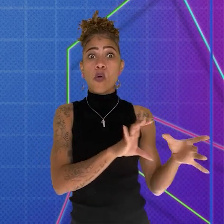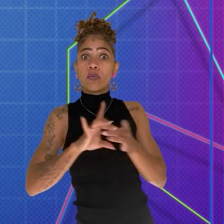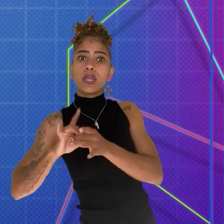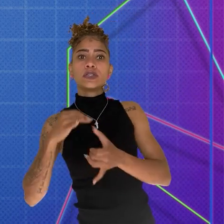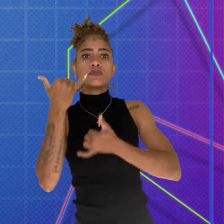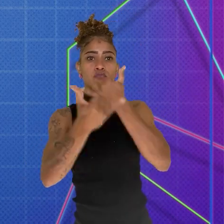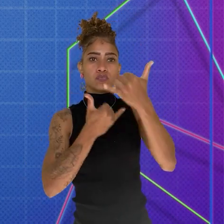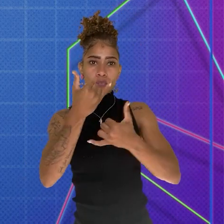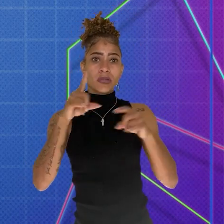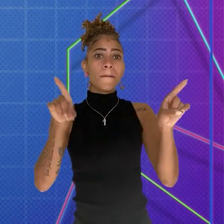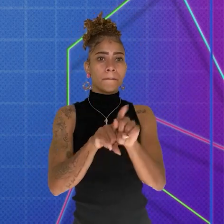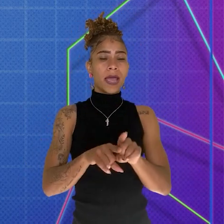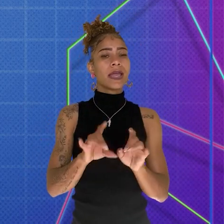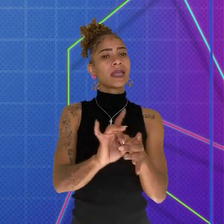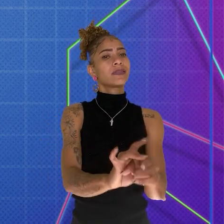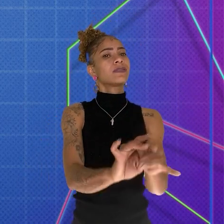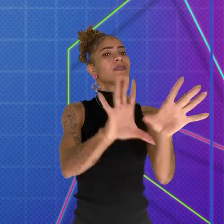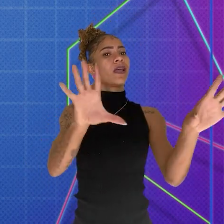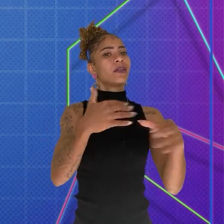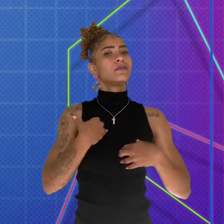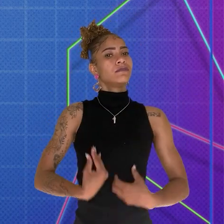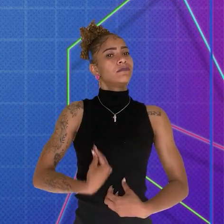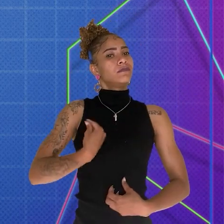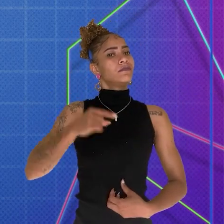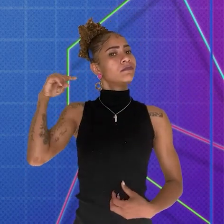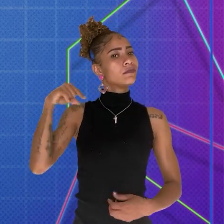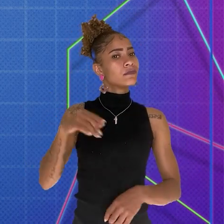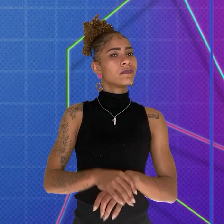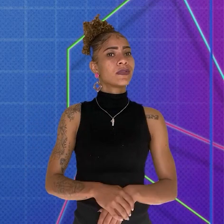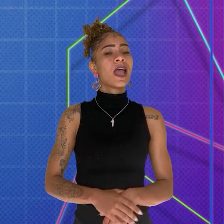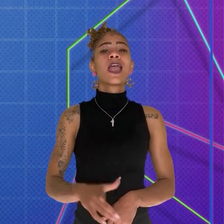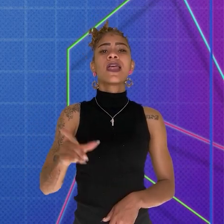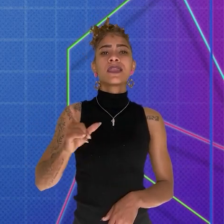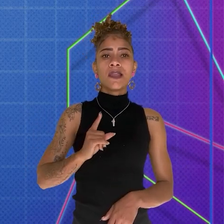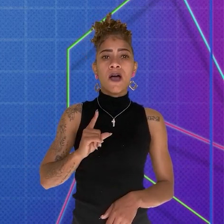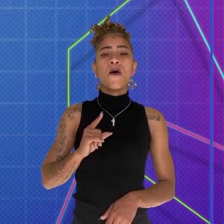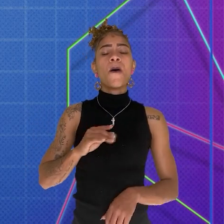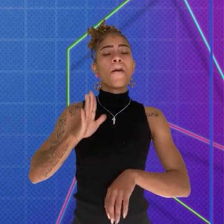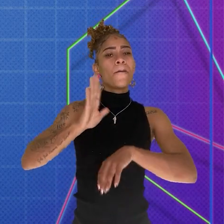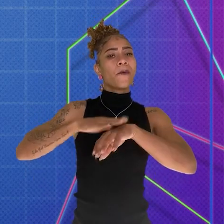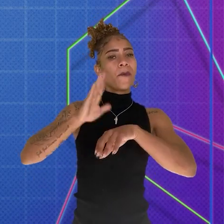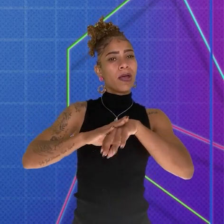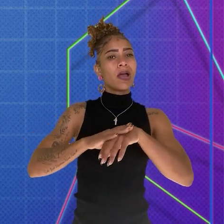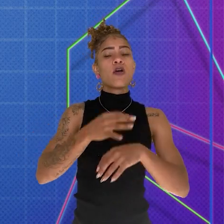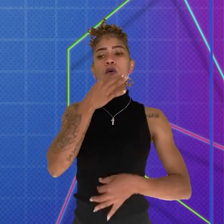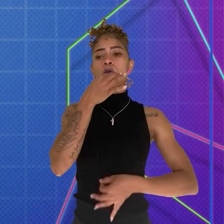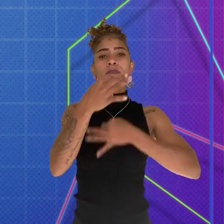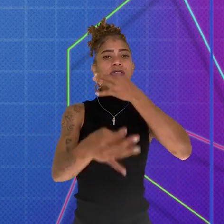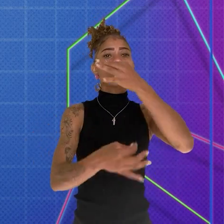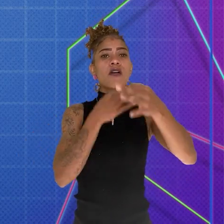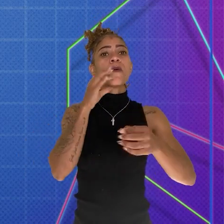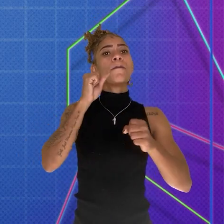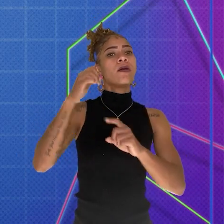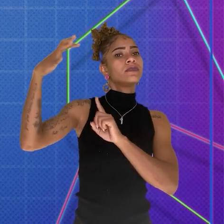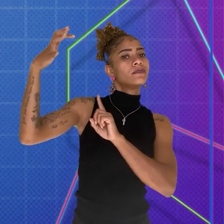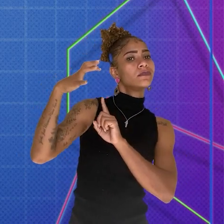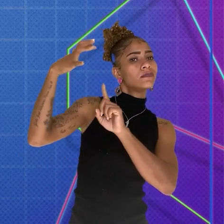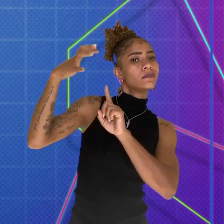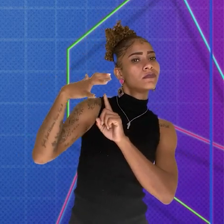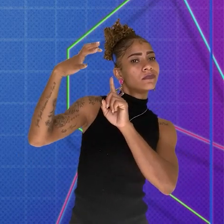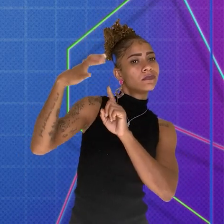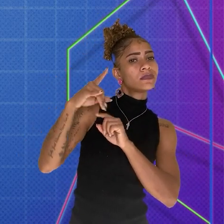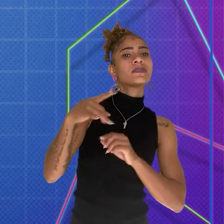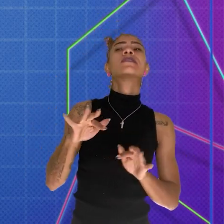o ambiente do jogo e permitem que o jogador se sinta mais presente nele. A interação do jogador com o som de objetos pode afetar